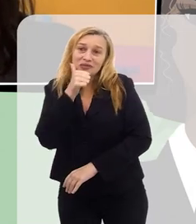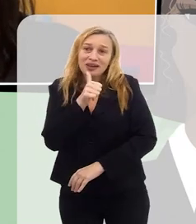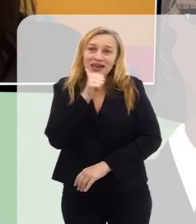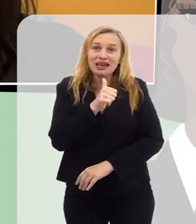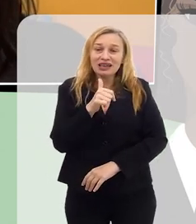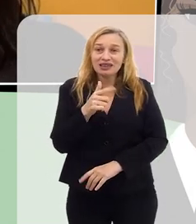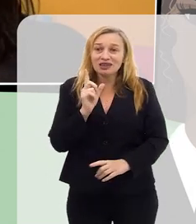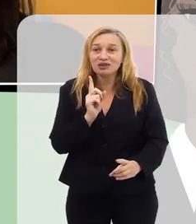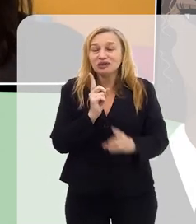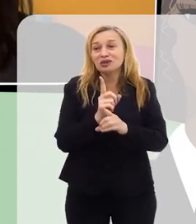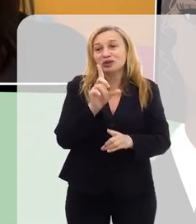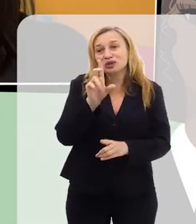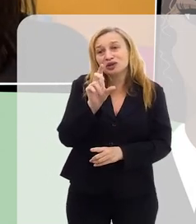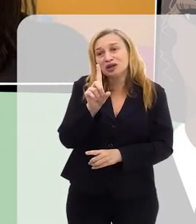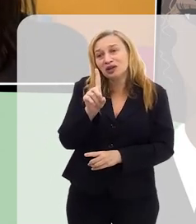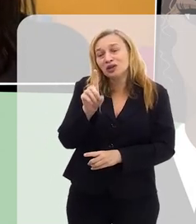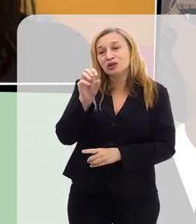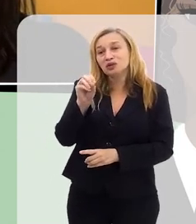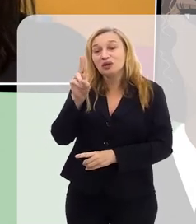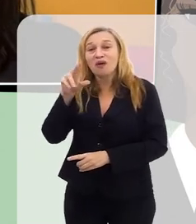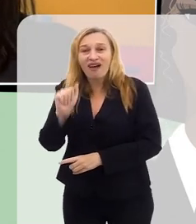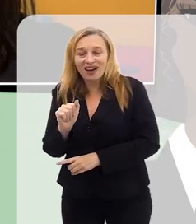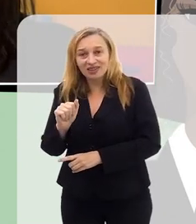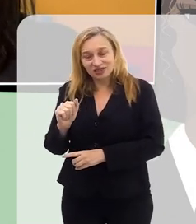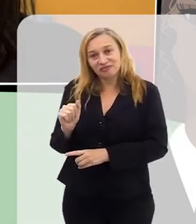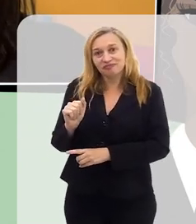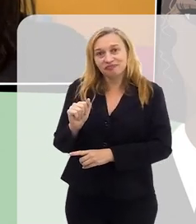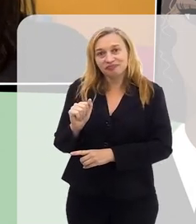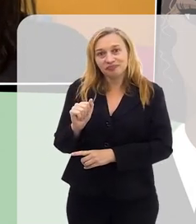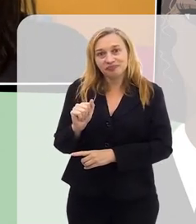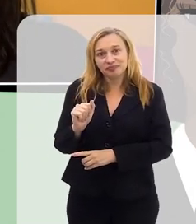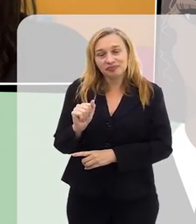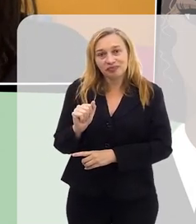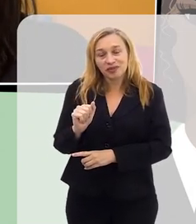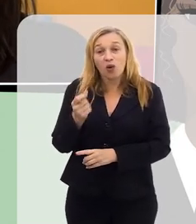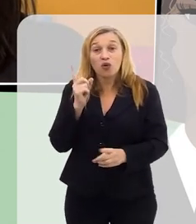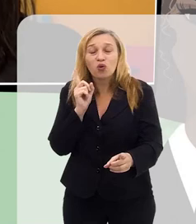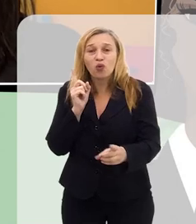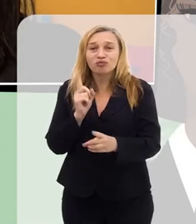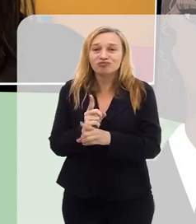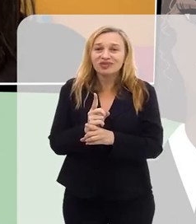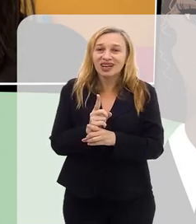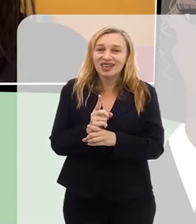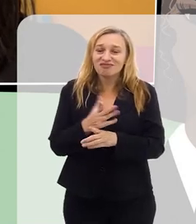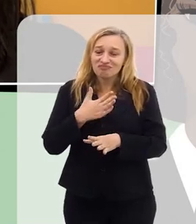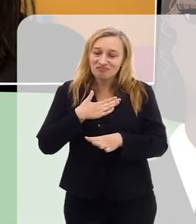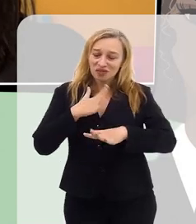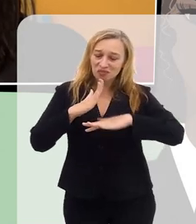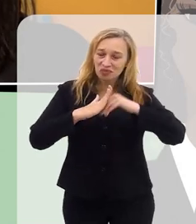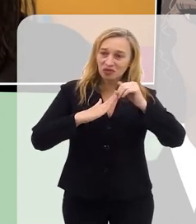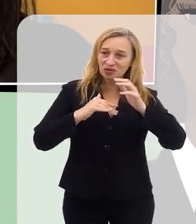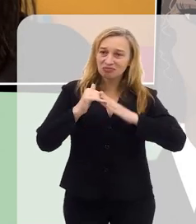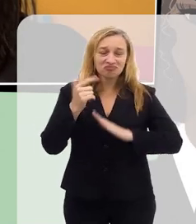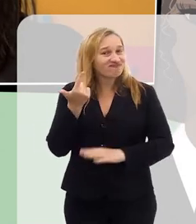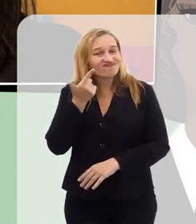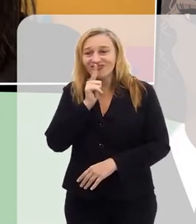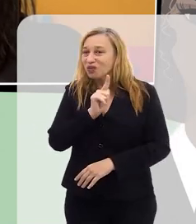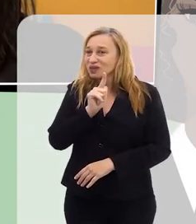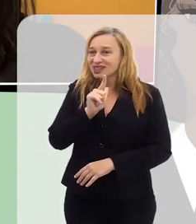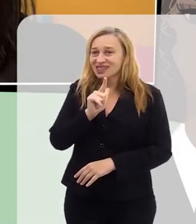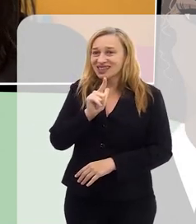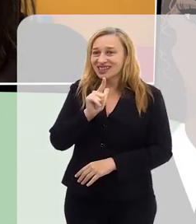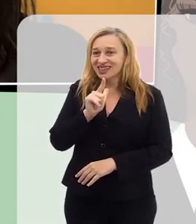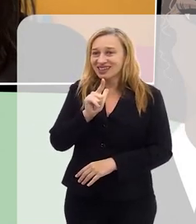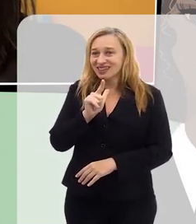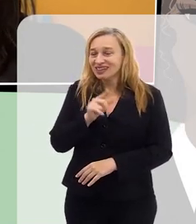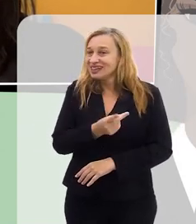outras mulheres. E aí eu descobri a doulagem, ou a doulagem me descobriu, eu encontrei a minha missão, e não consigo